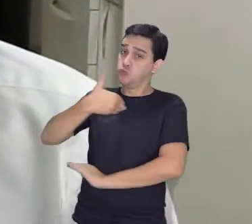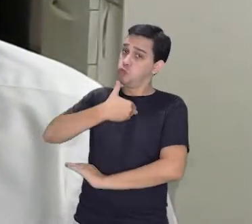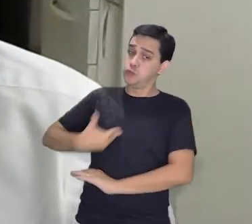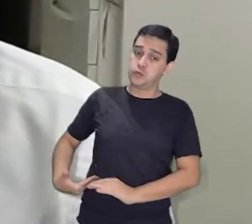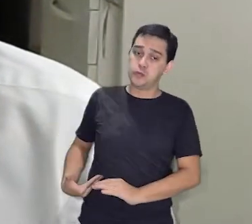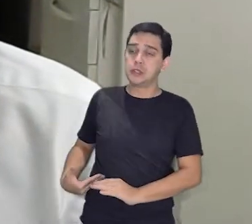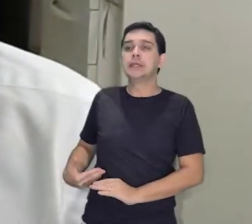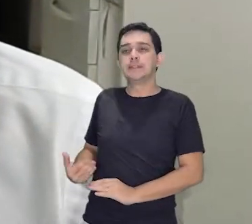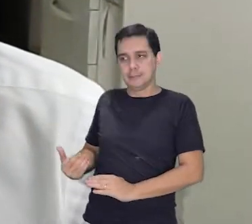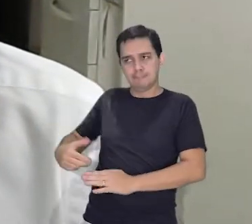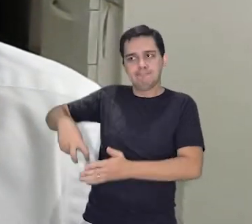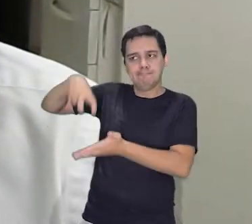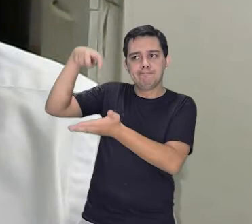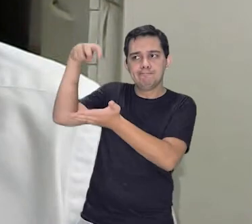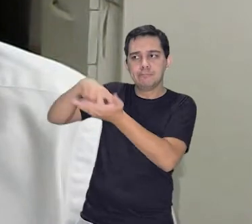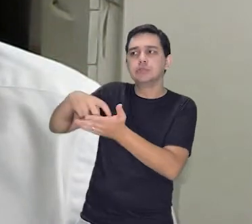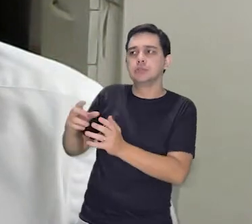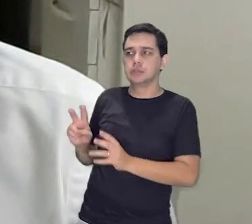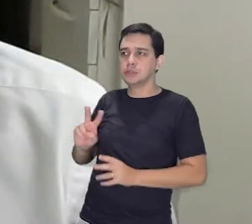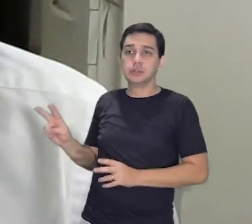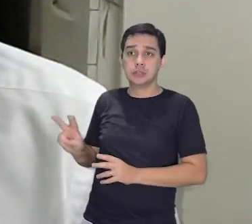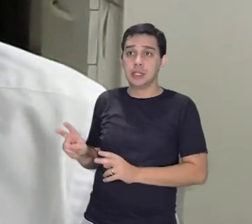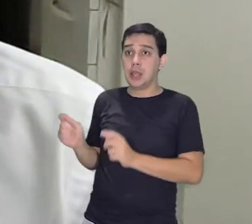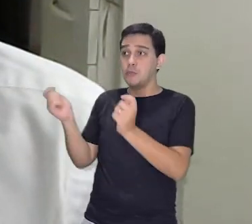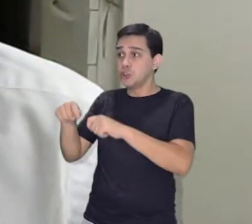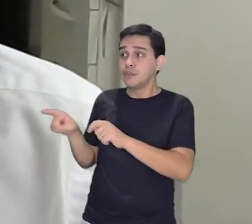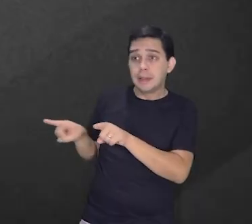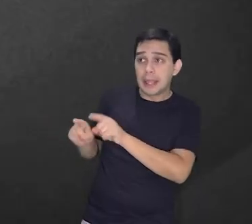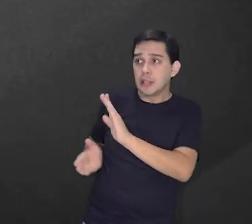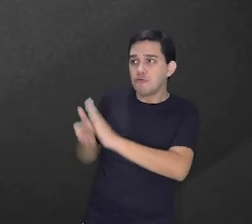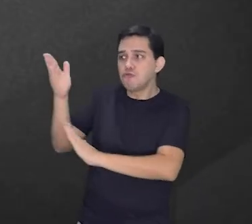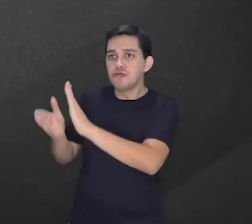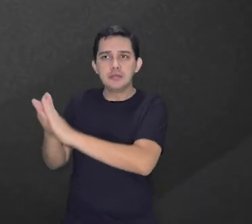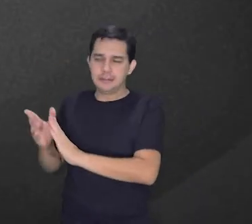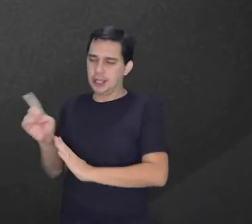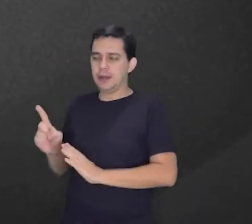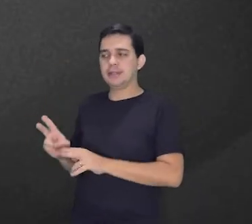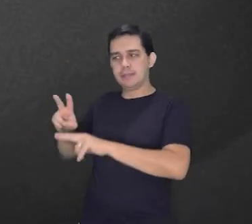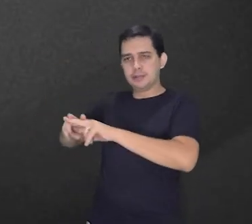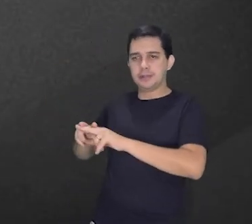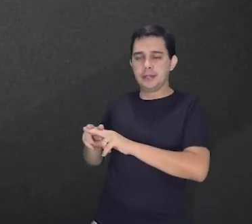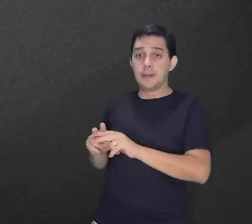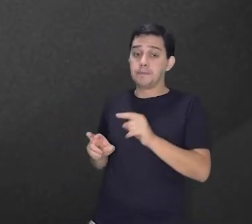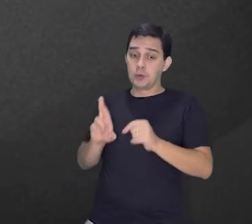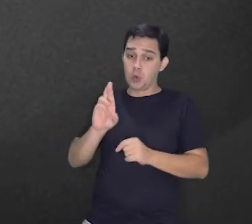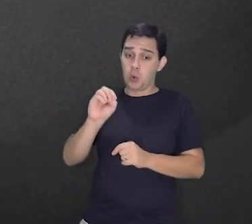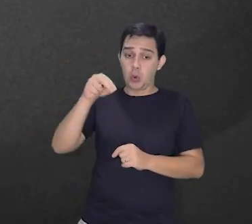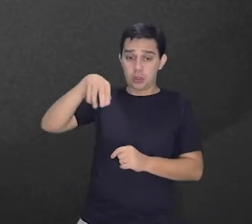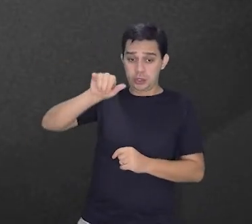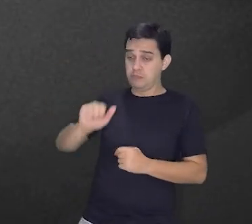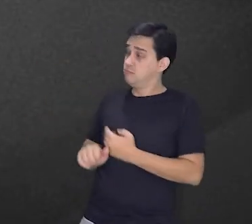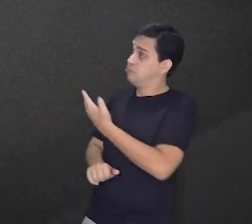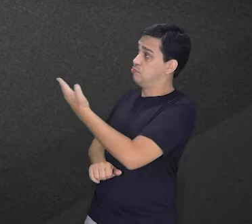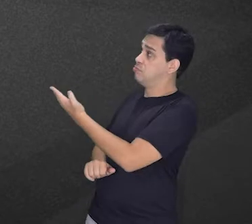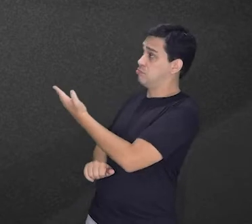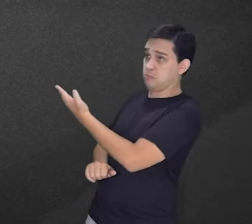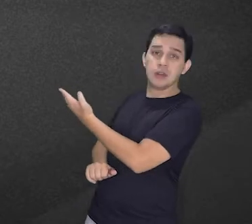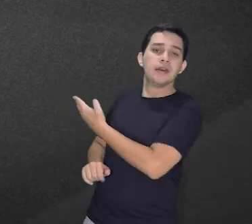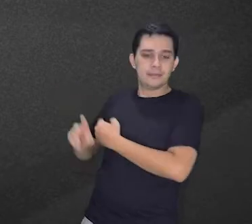penal, evitando uma possibilidade de fuga. Por hora, ele se encontra preso por alguns processos